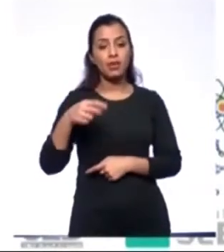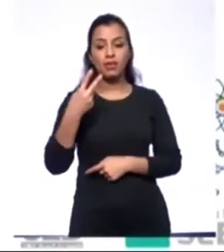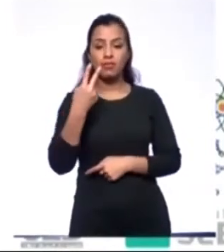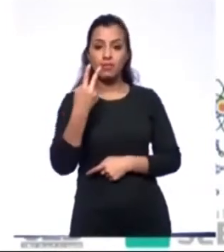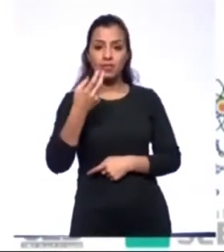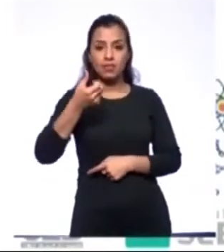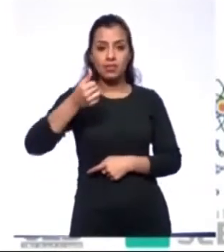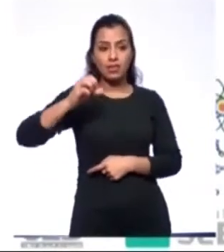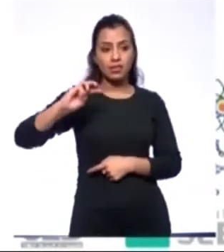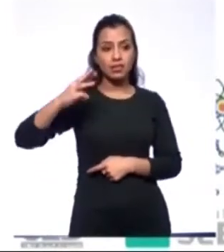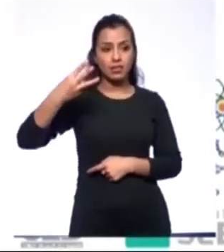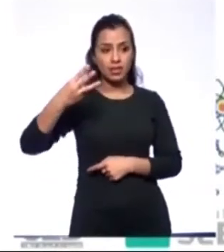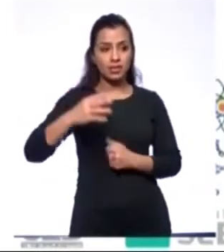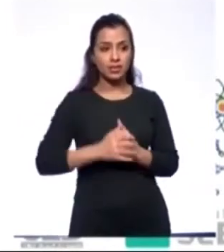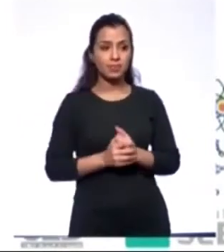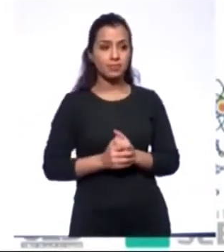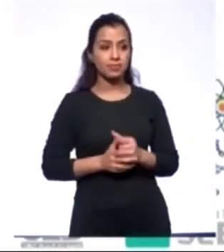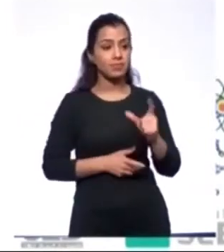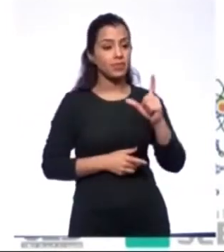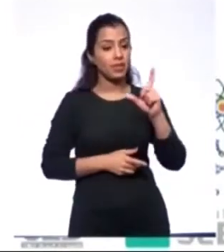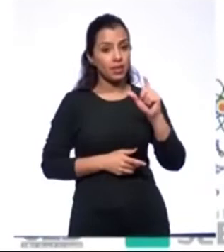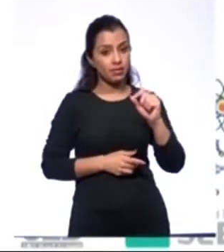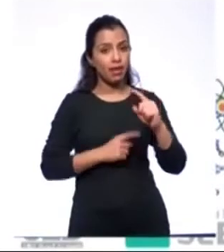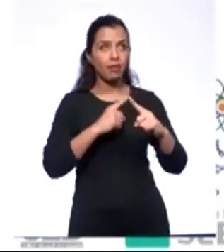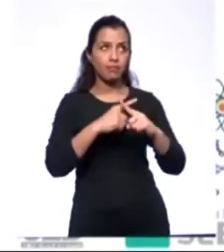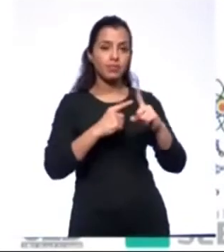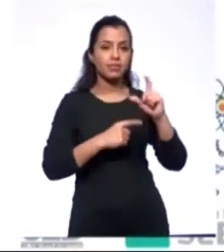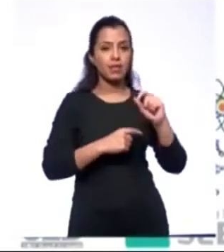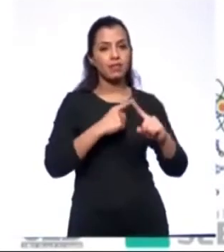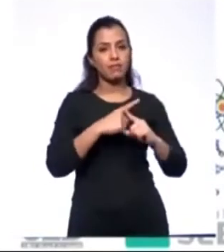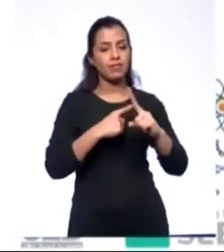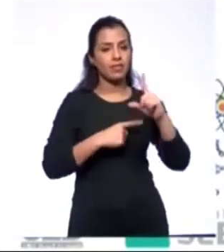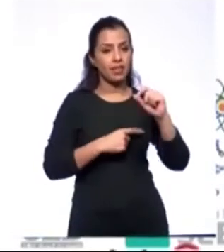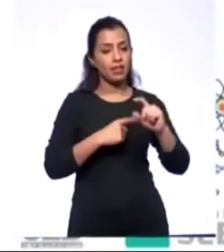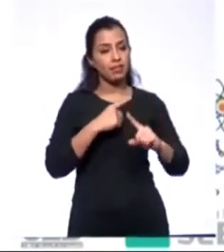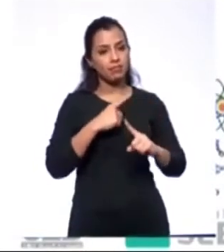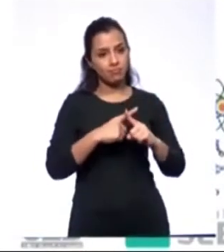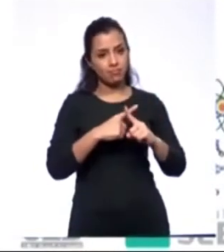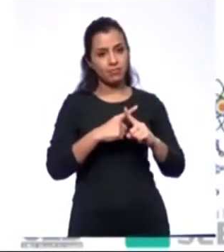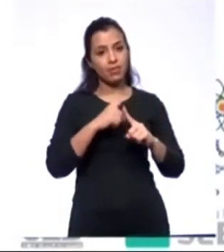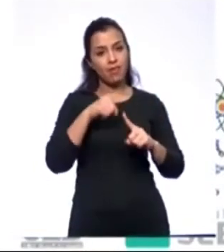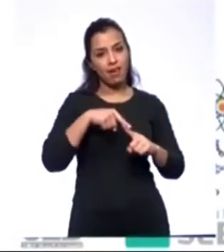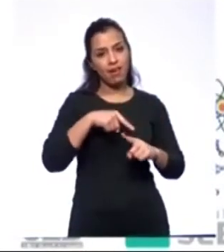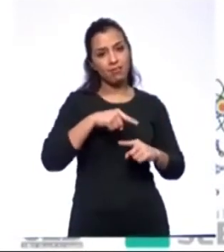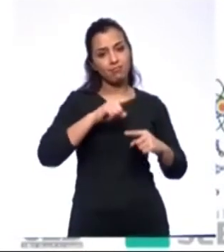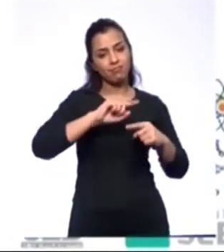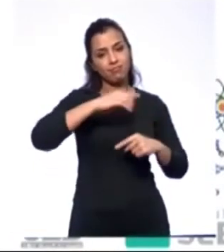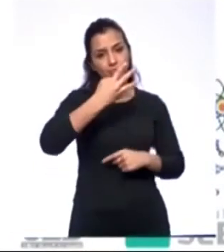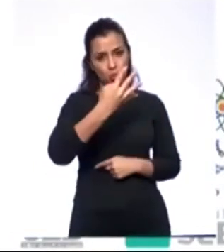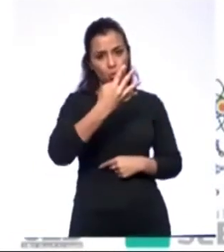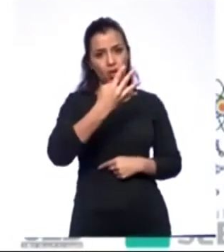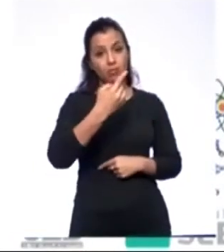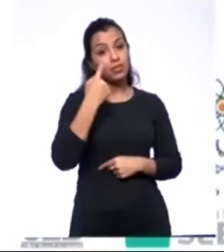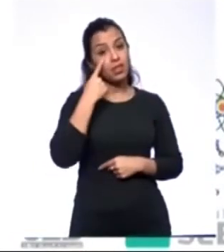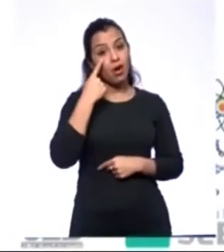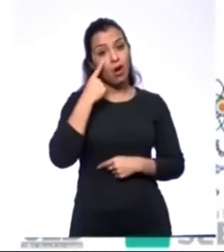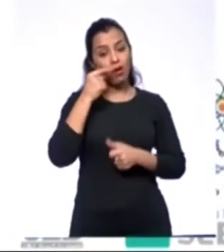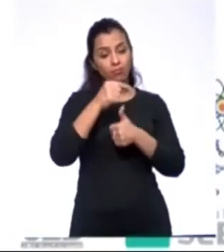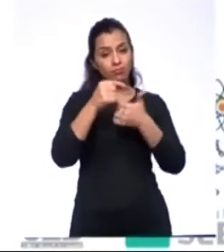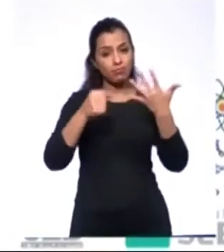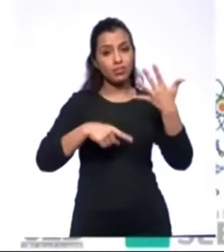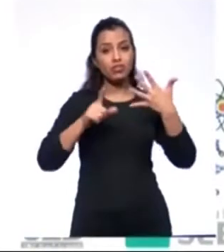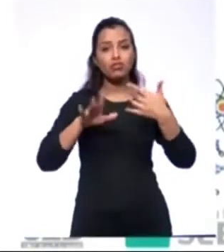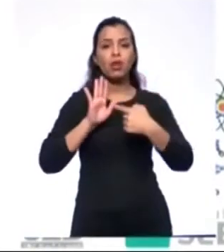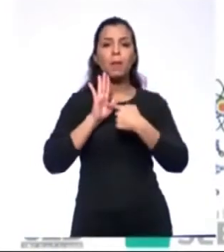se você multiplicar 10 X10 x10i X10 da 10 elevado a quatro então o gabarito